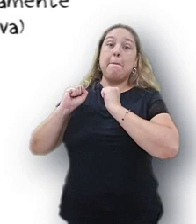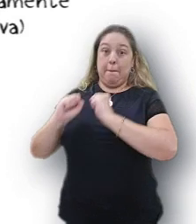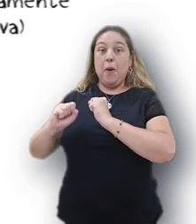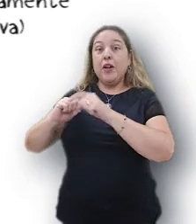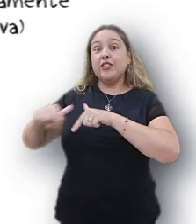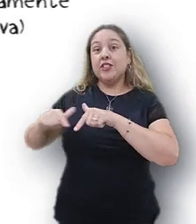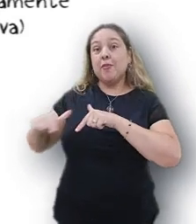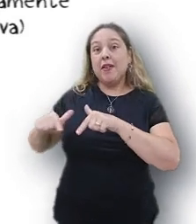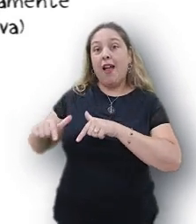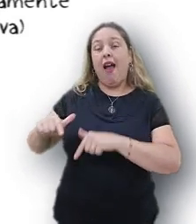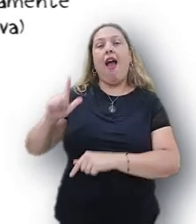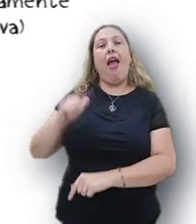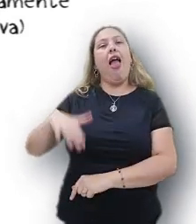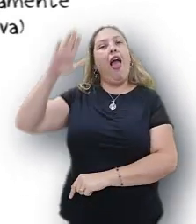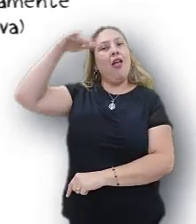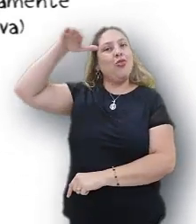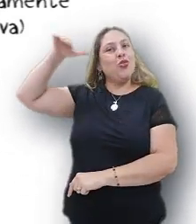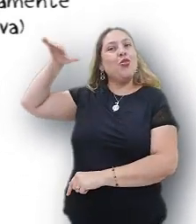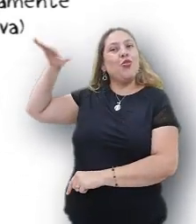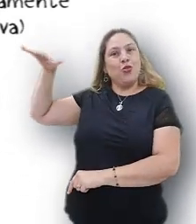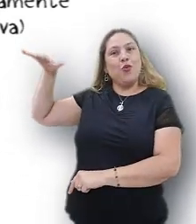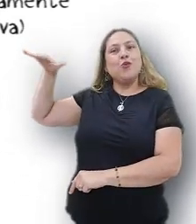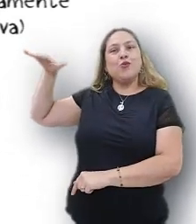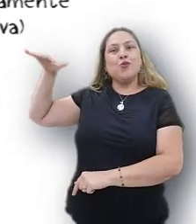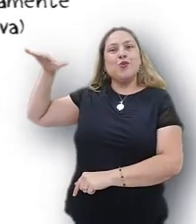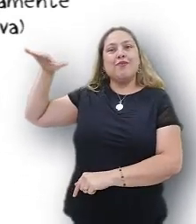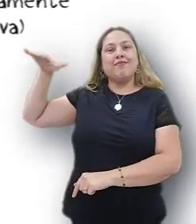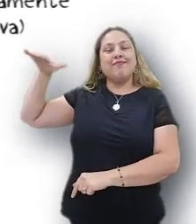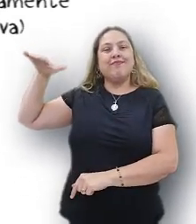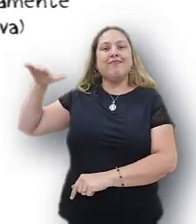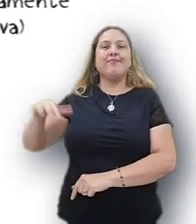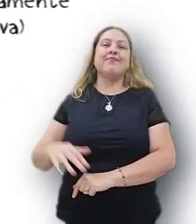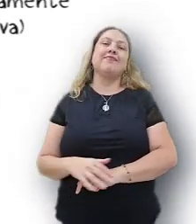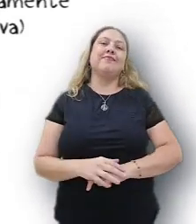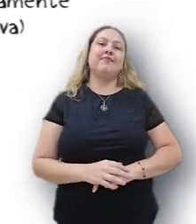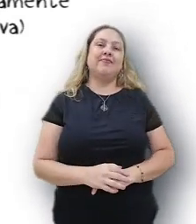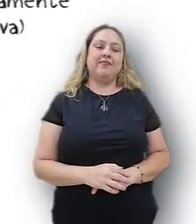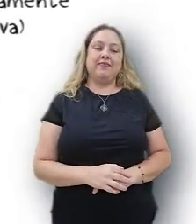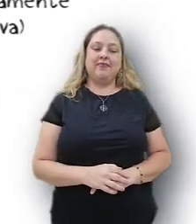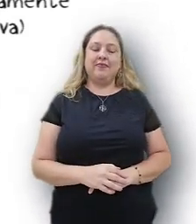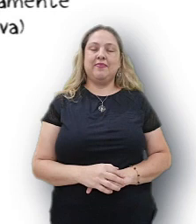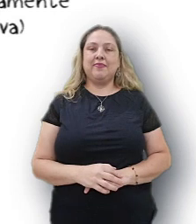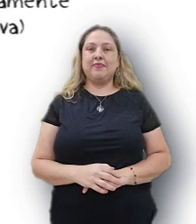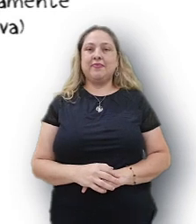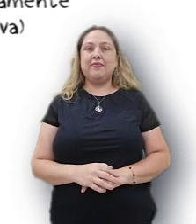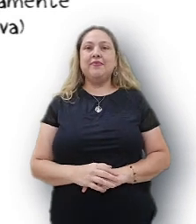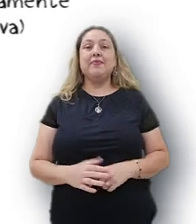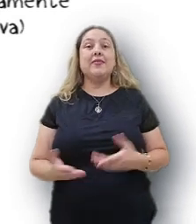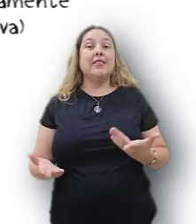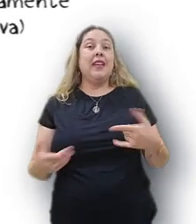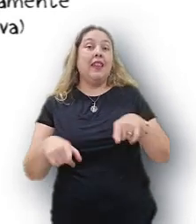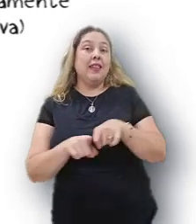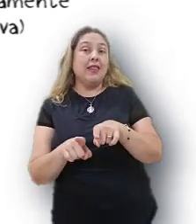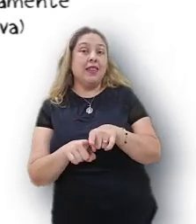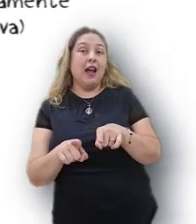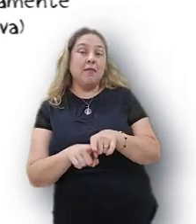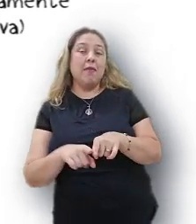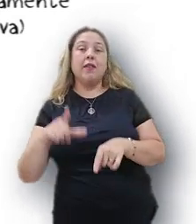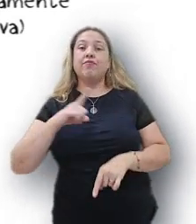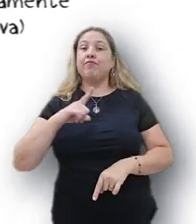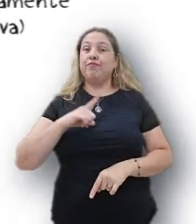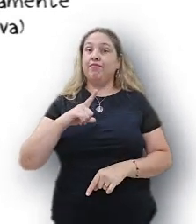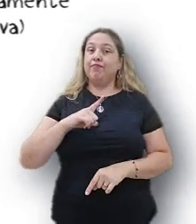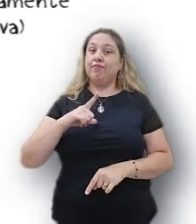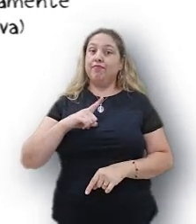ativa, ou seja, compreende todos os adultos que são aptos para ter um vínculo empregatício. Assim, não